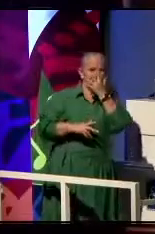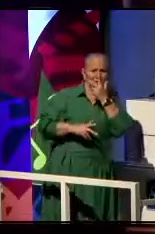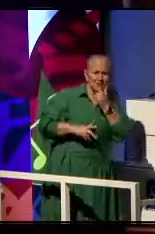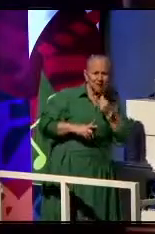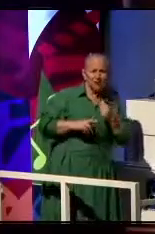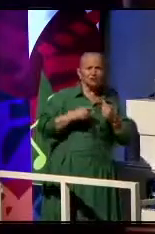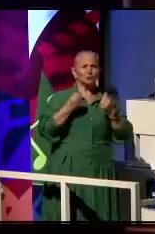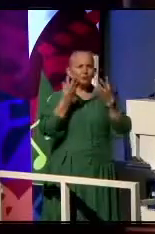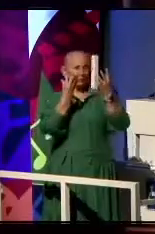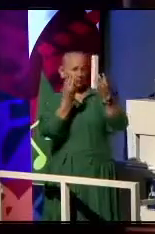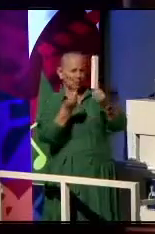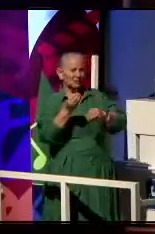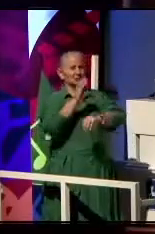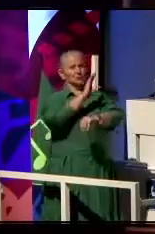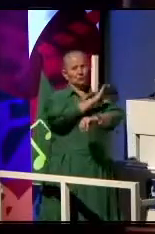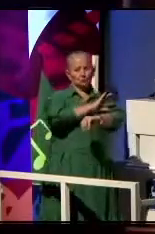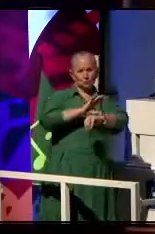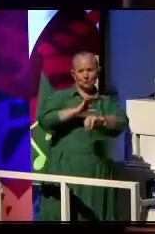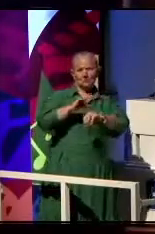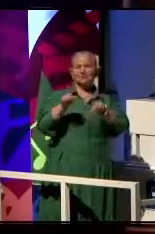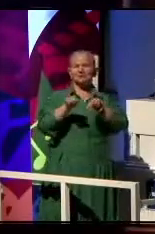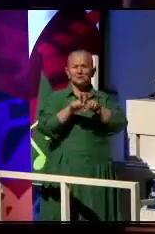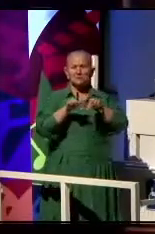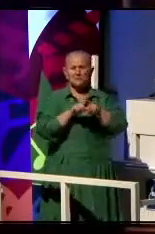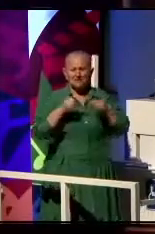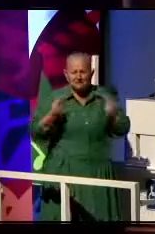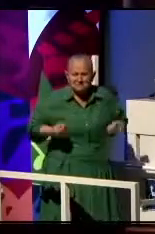particularidade, com a cultura tão rica. Então,